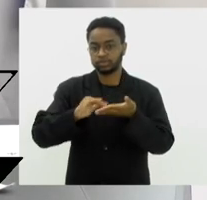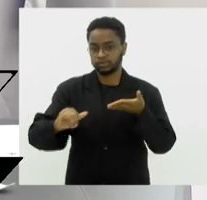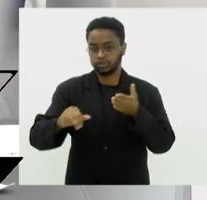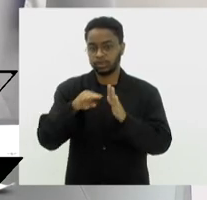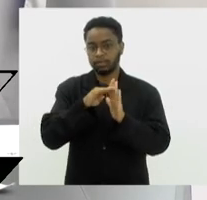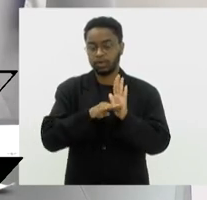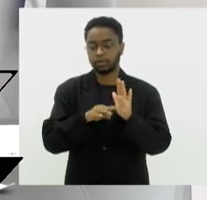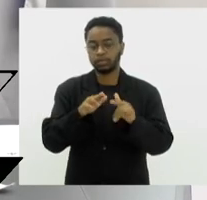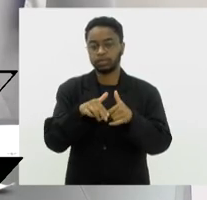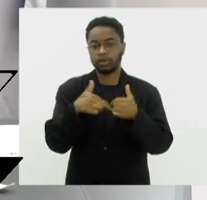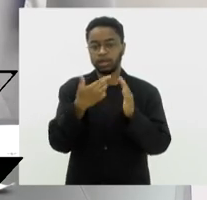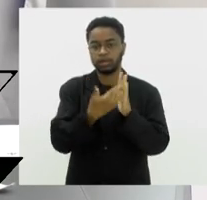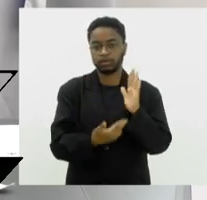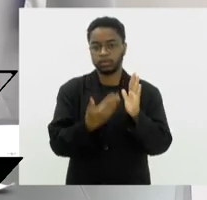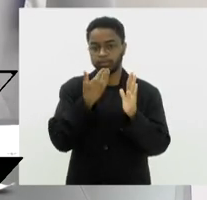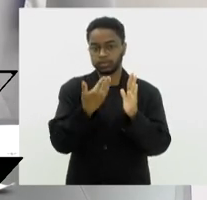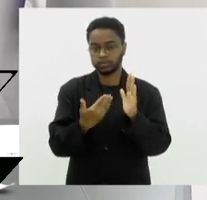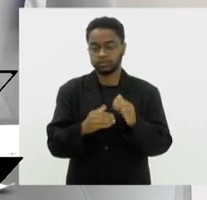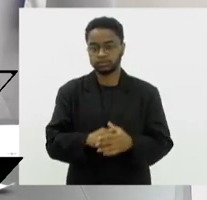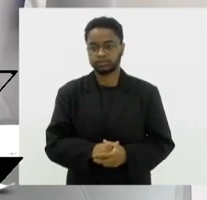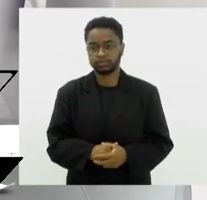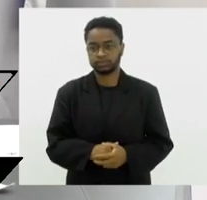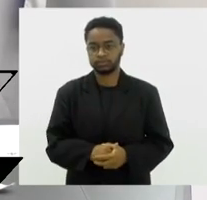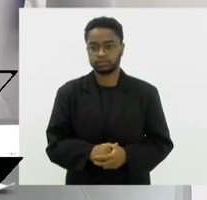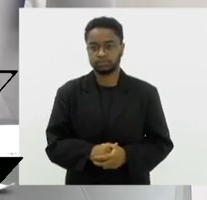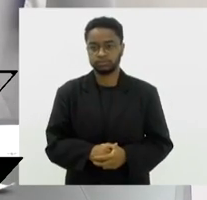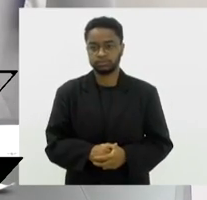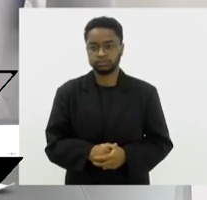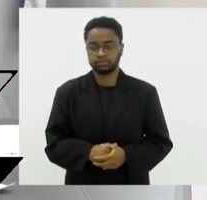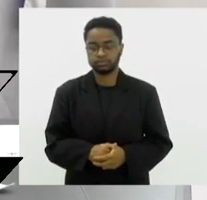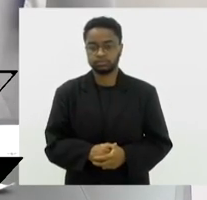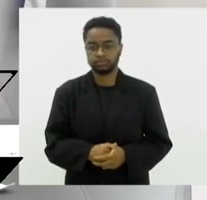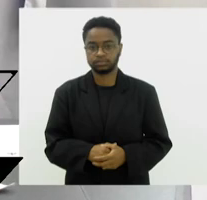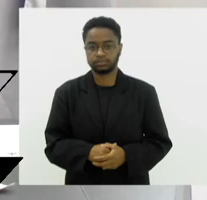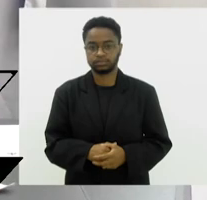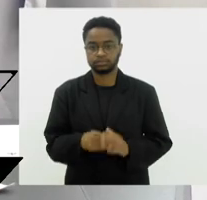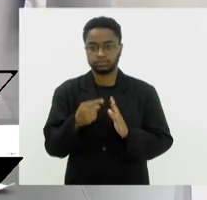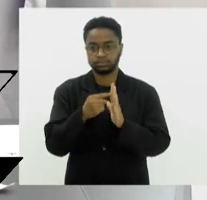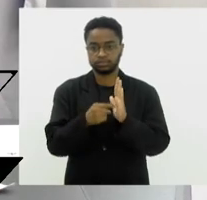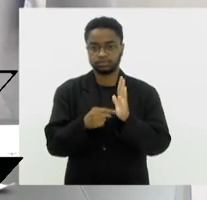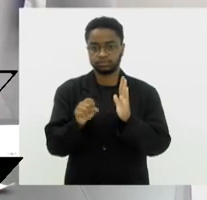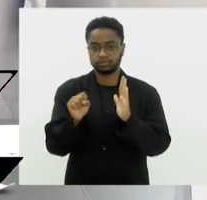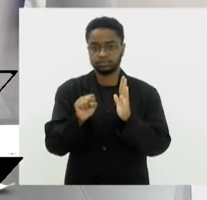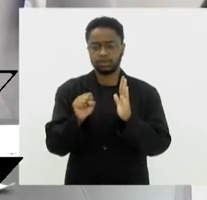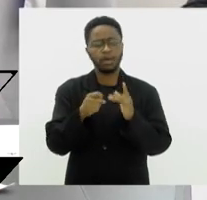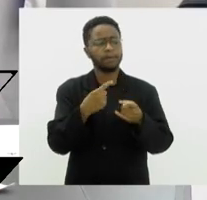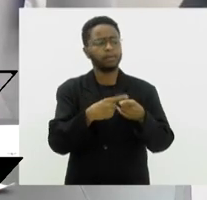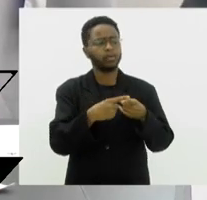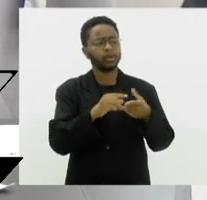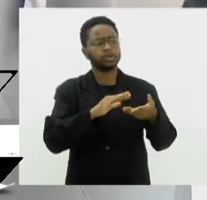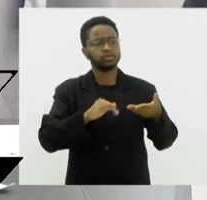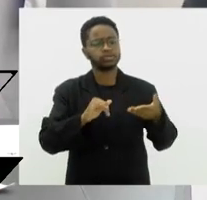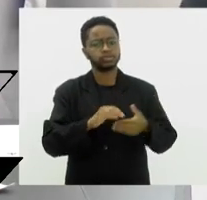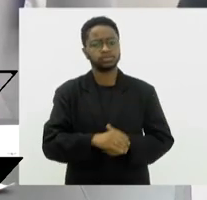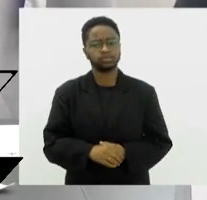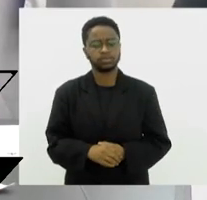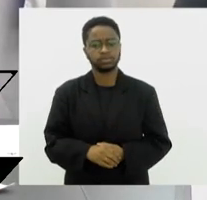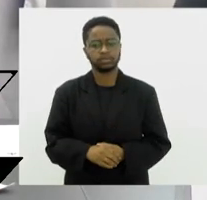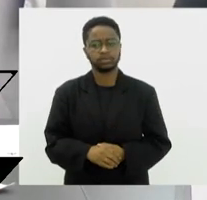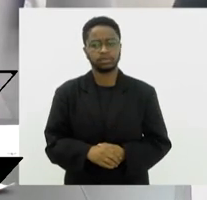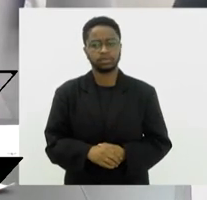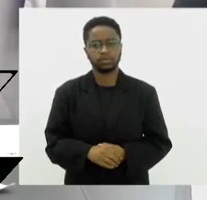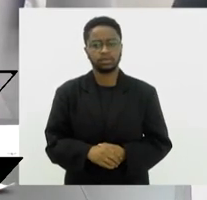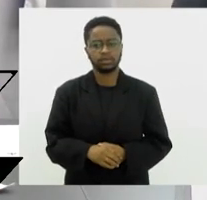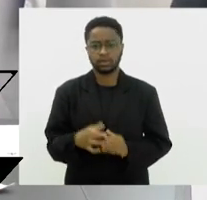a pedido do relator. O item 8... Por que que foi retirado? O relator não